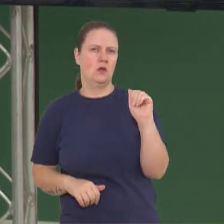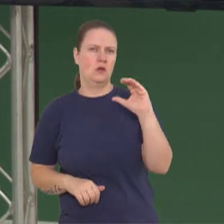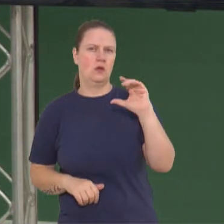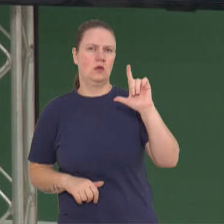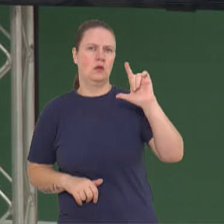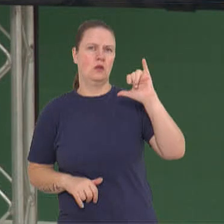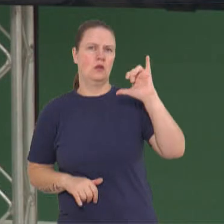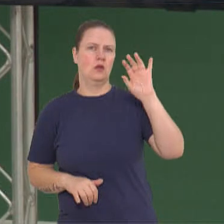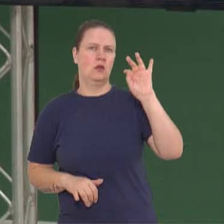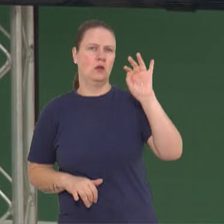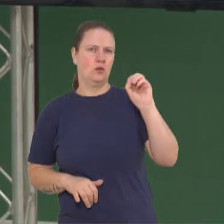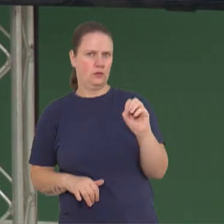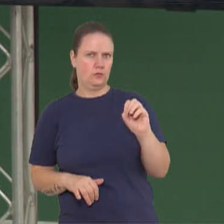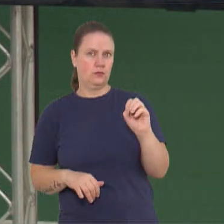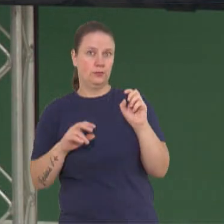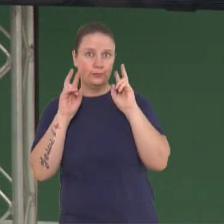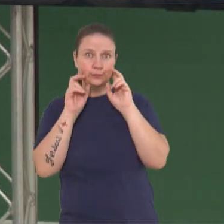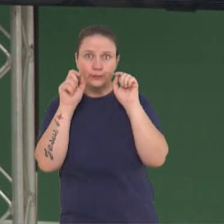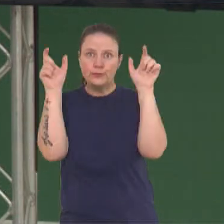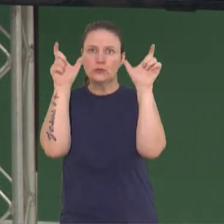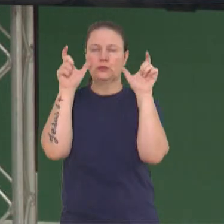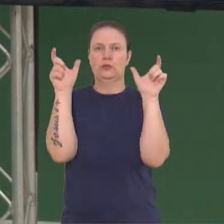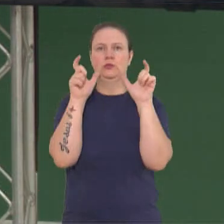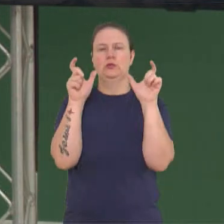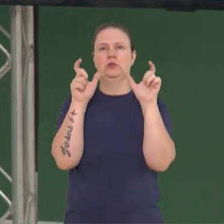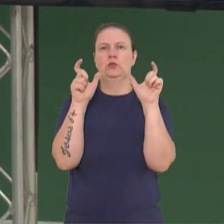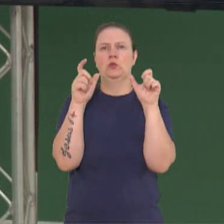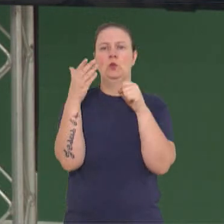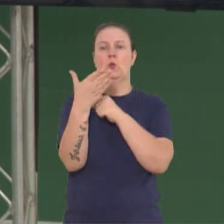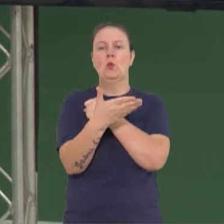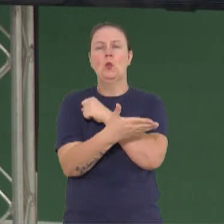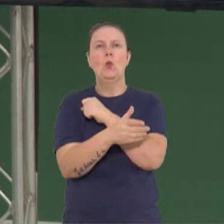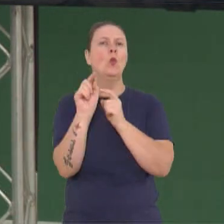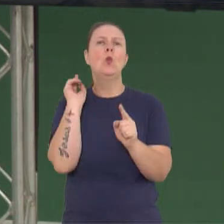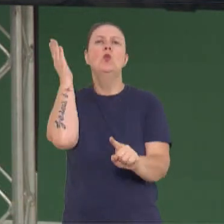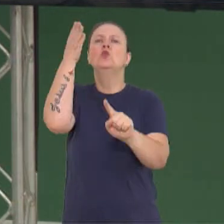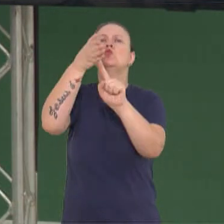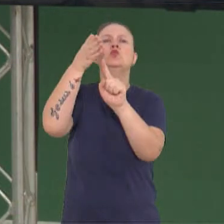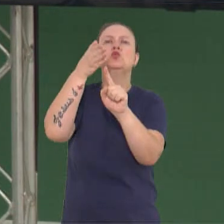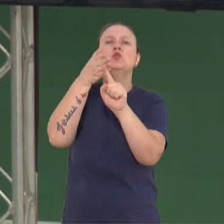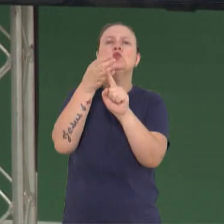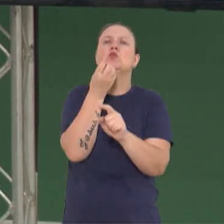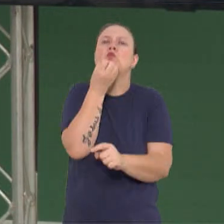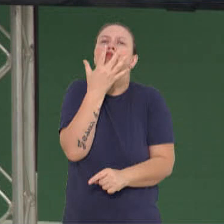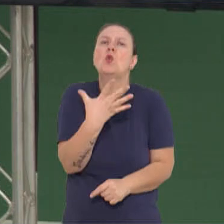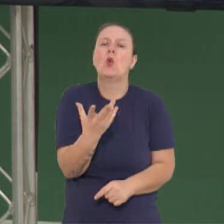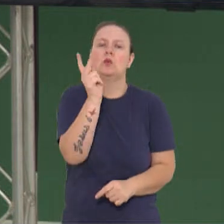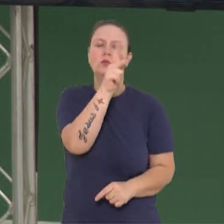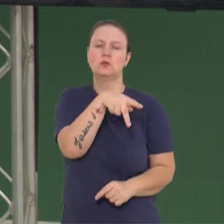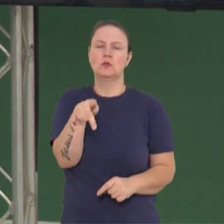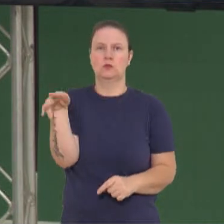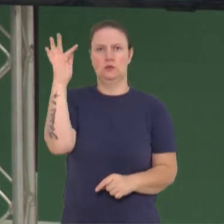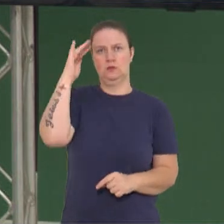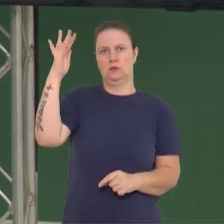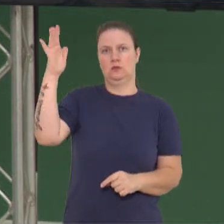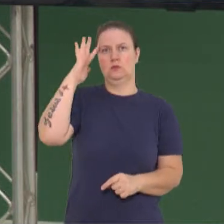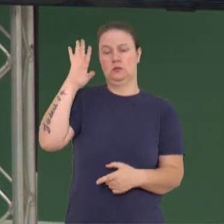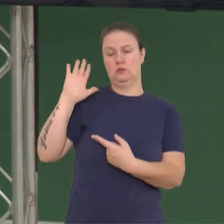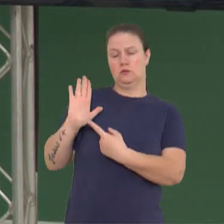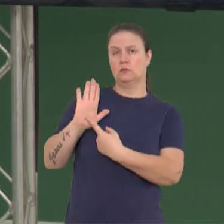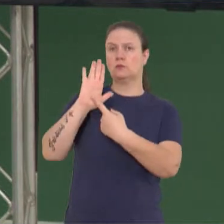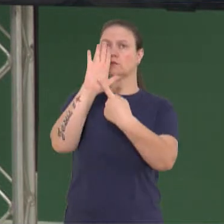que eu quero que vocês prestem muita atenção, que é a função do bom professor de filosofia.